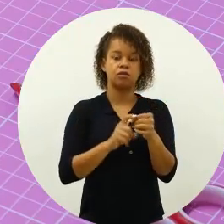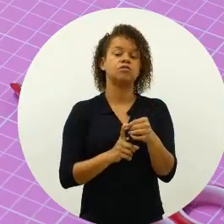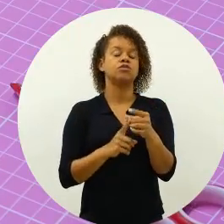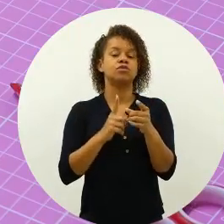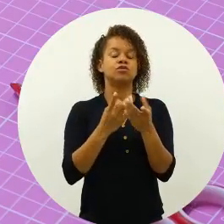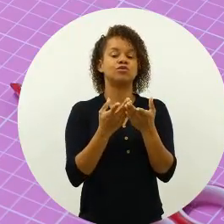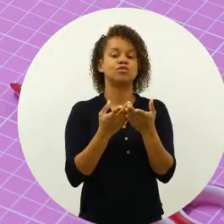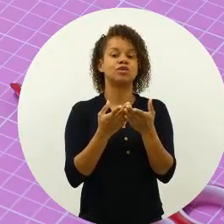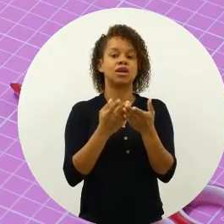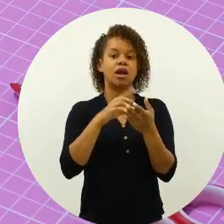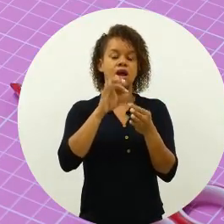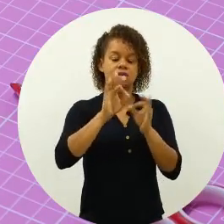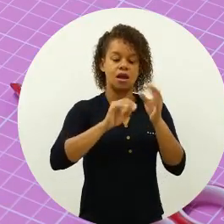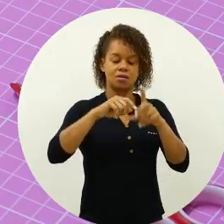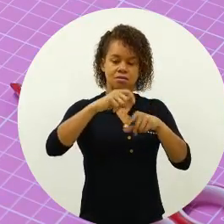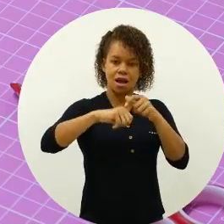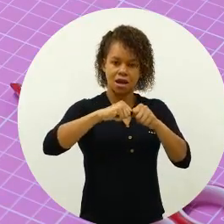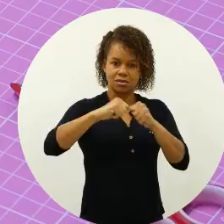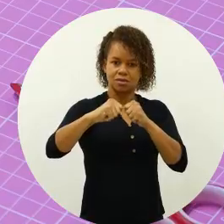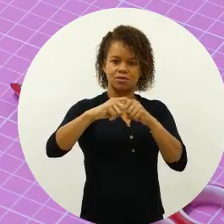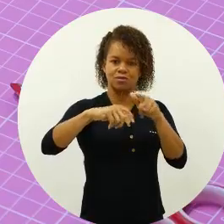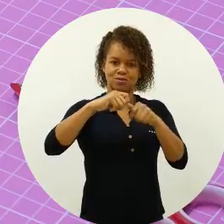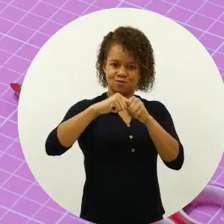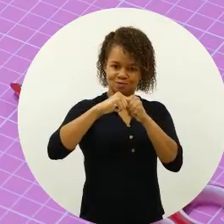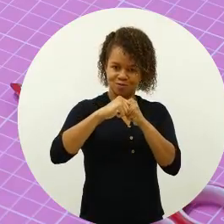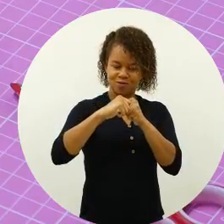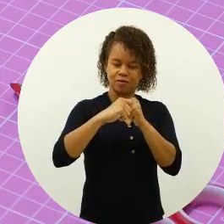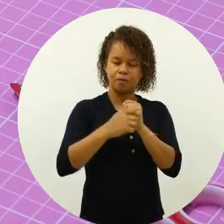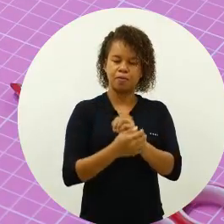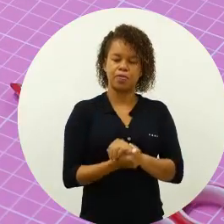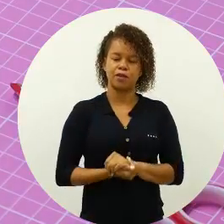fazemos essa amarração.